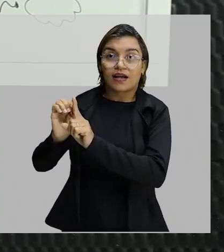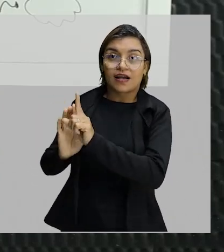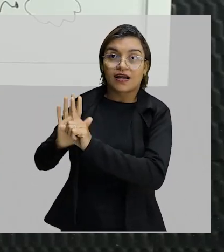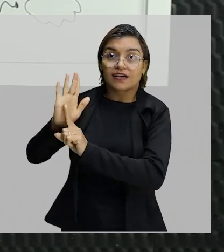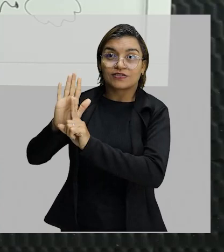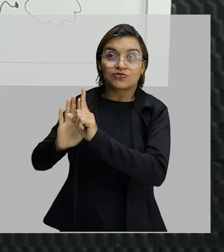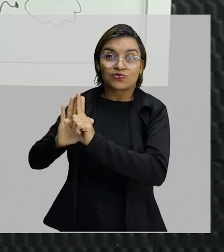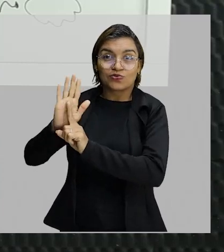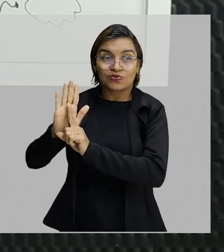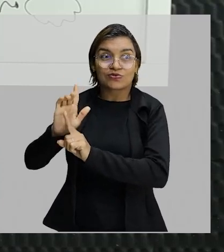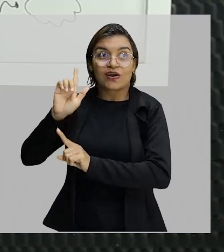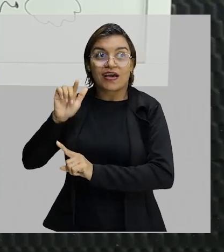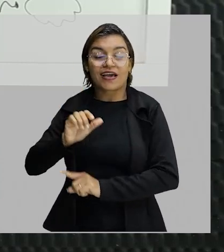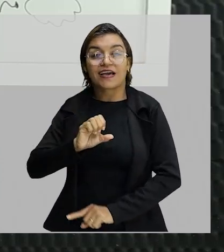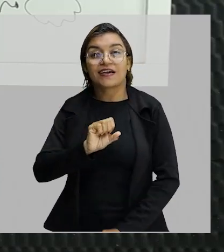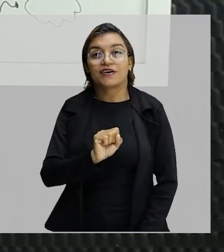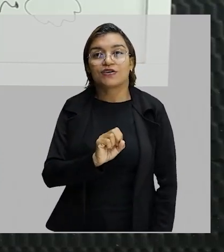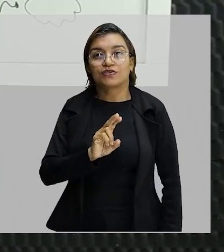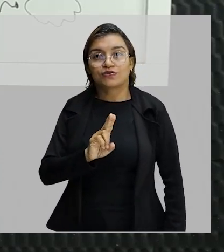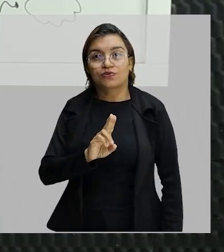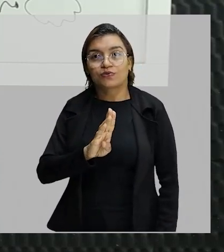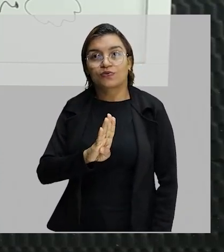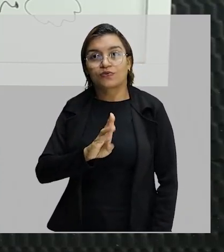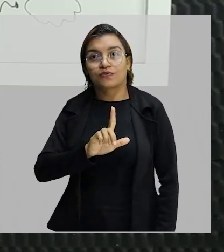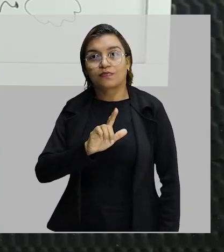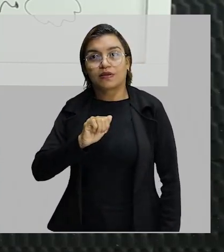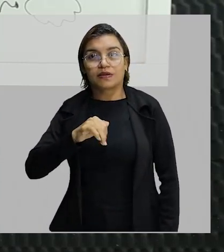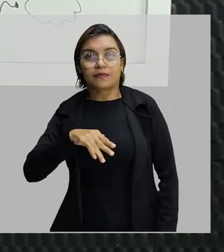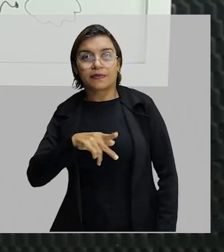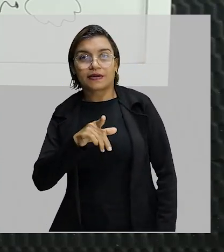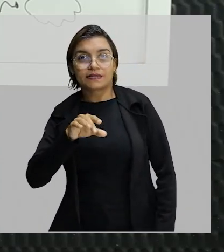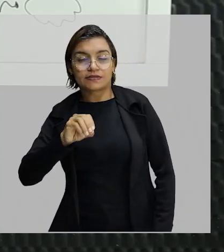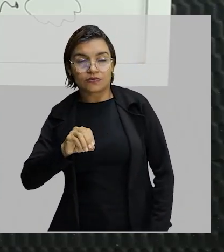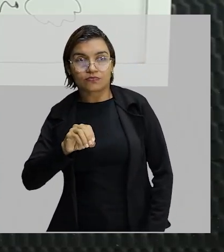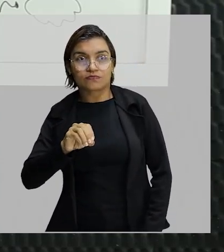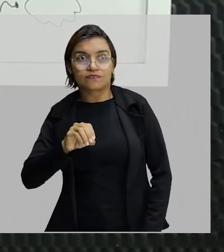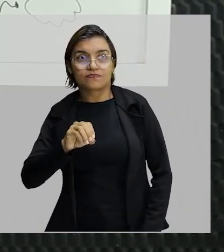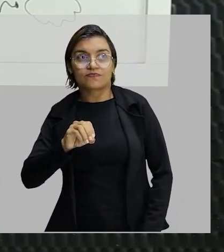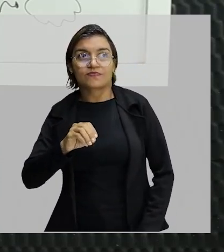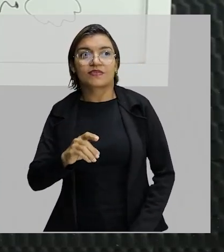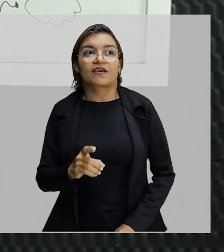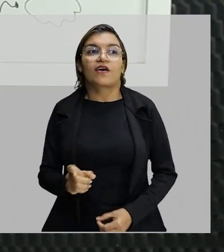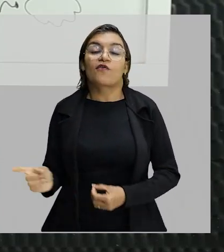Ok? Voltando, também pode ser chamado de sublimação,